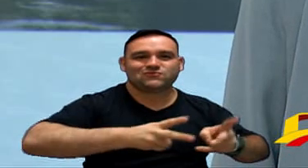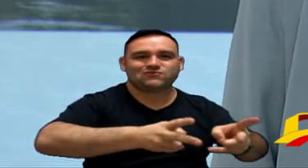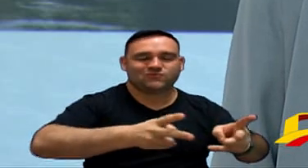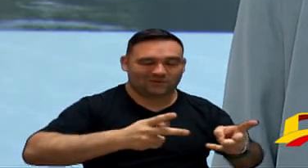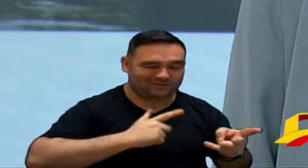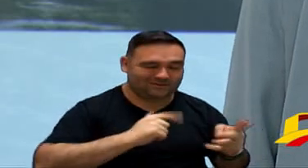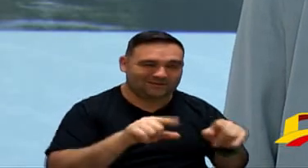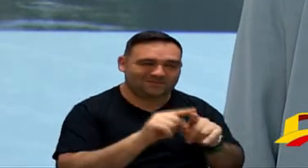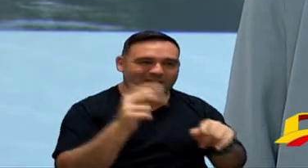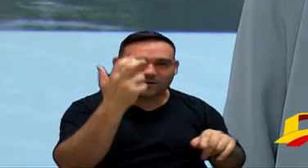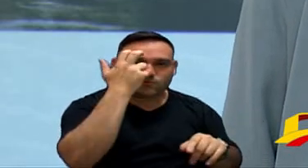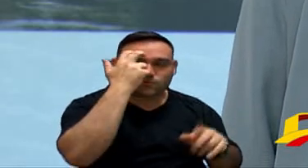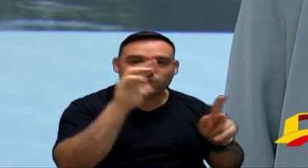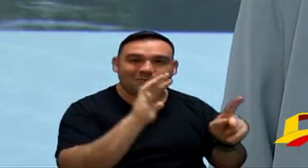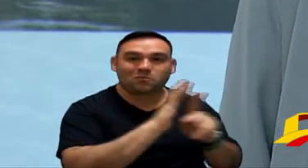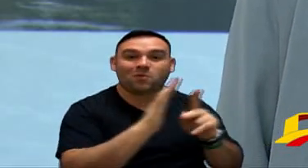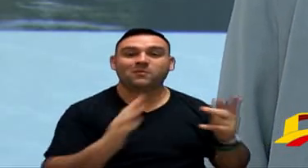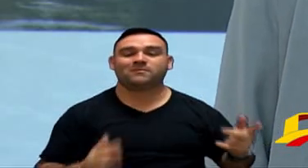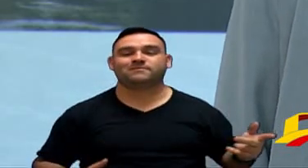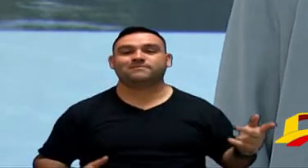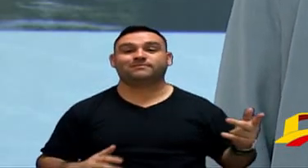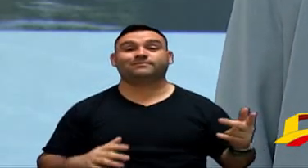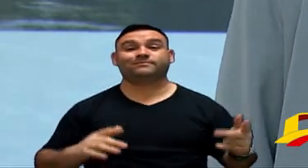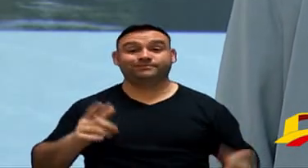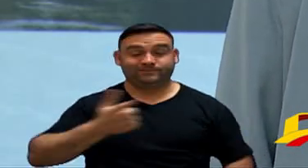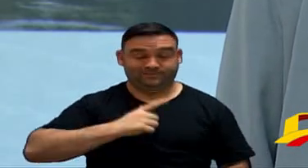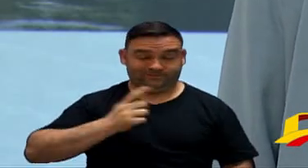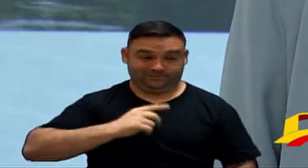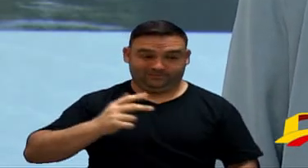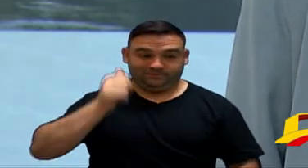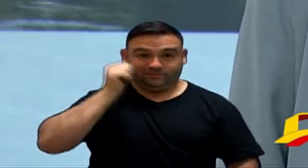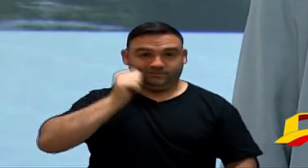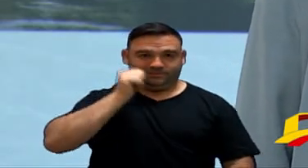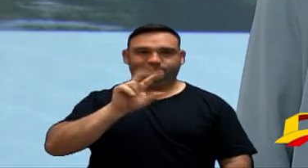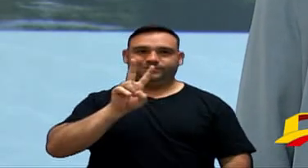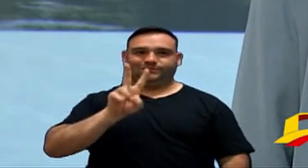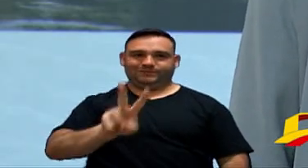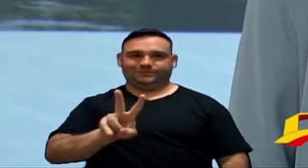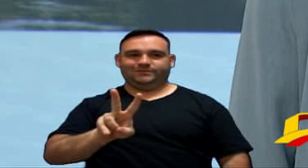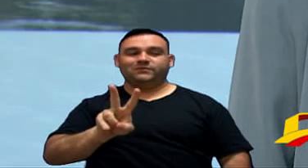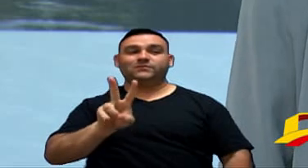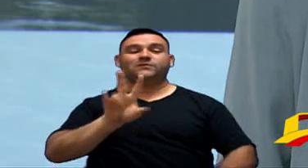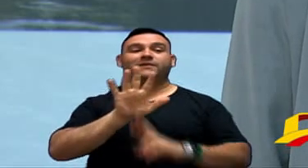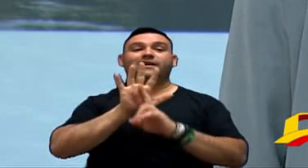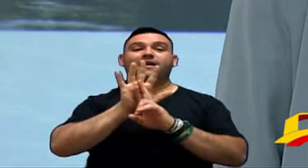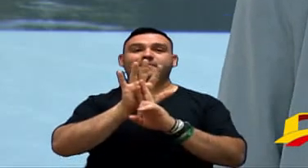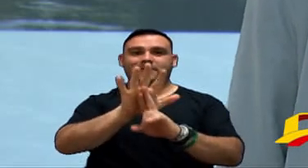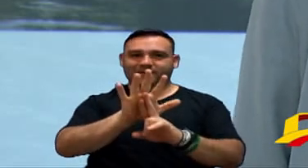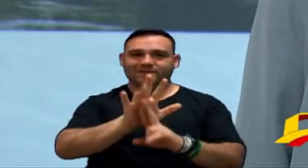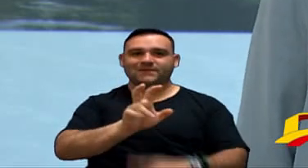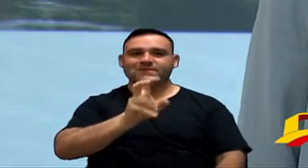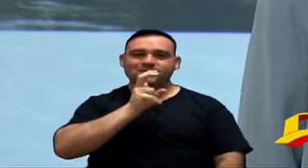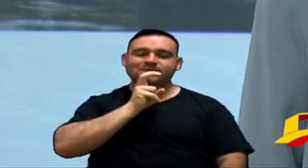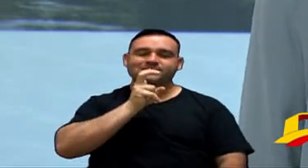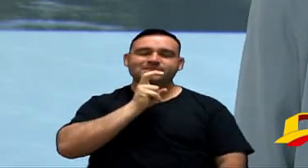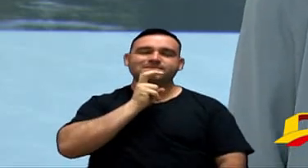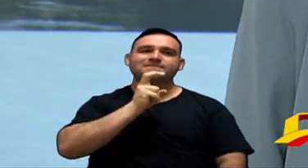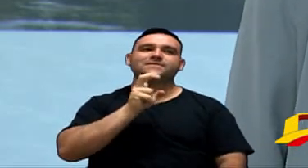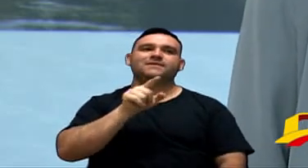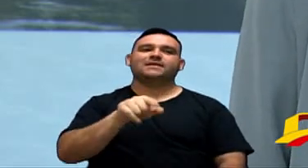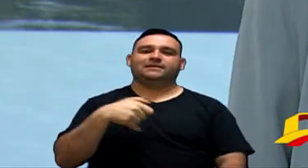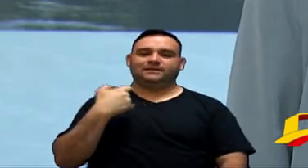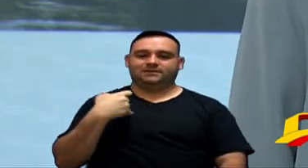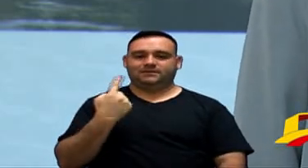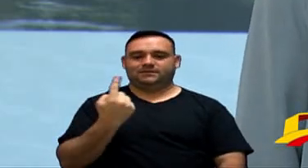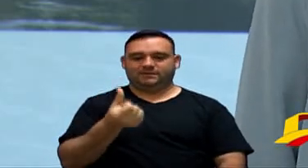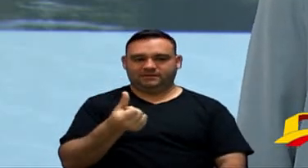essa cultura temos duas meninas que estão representando Sorocaba com 16